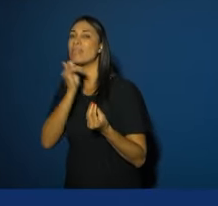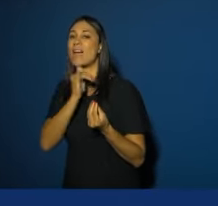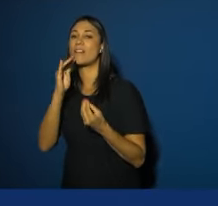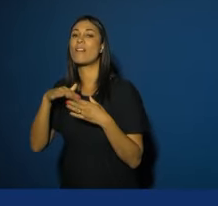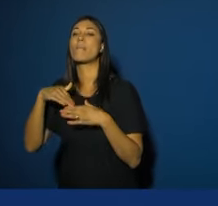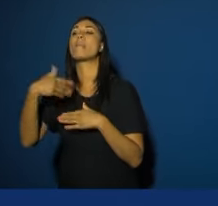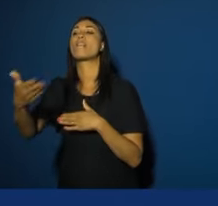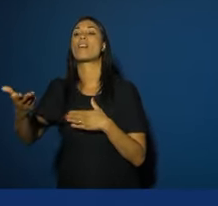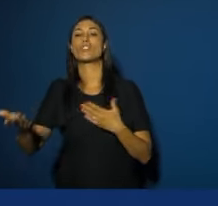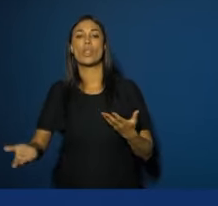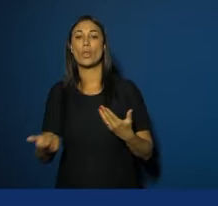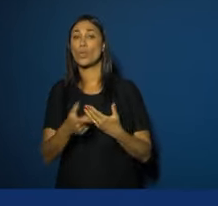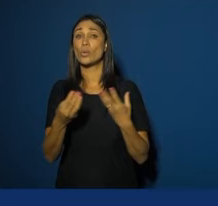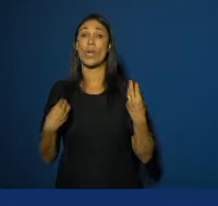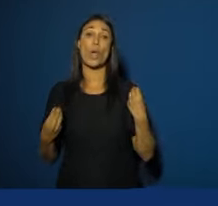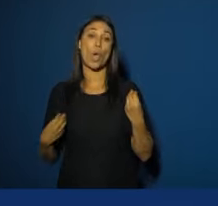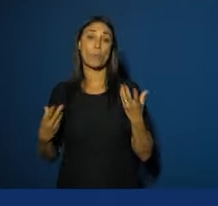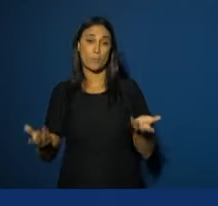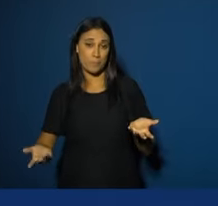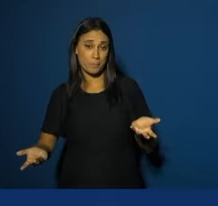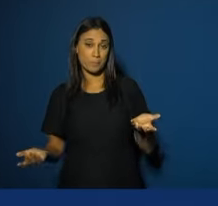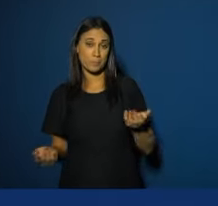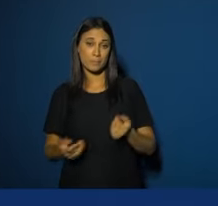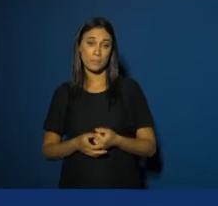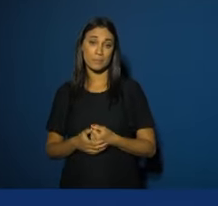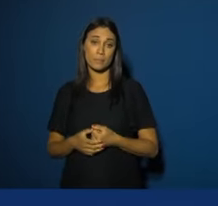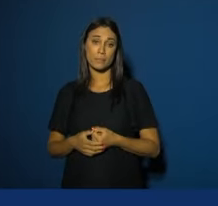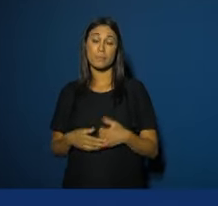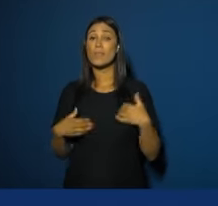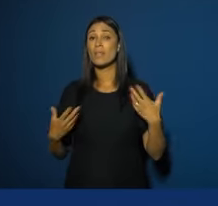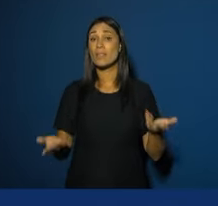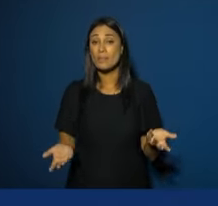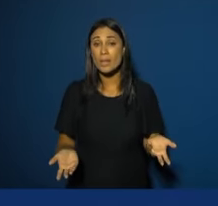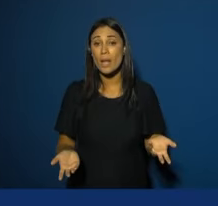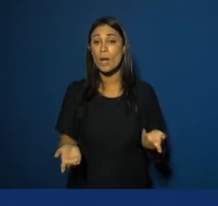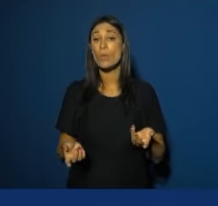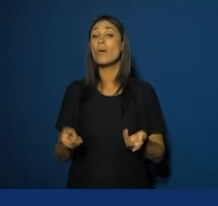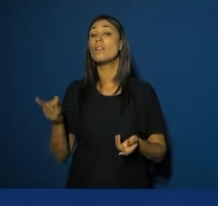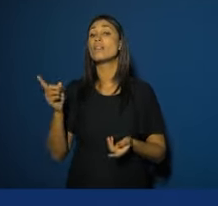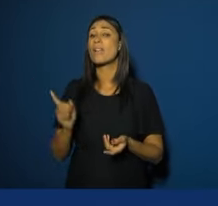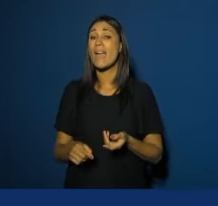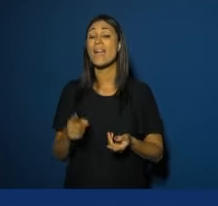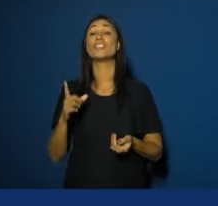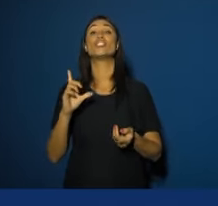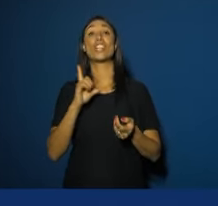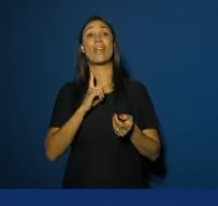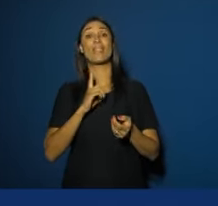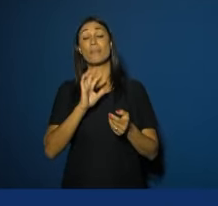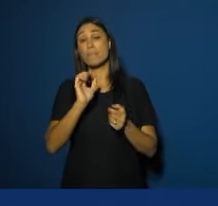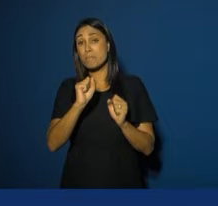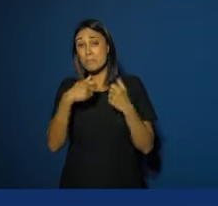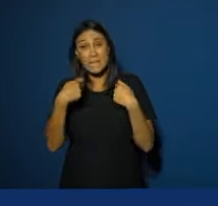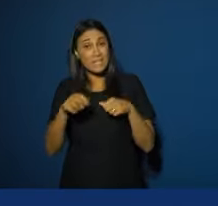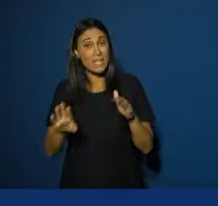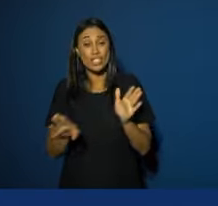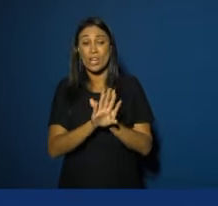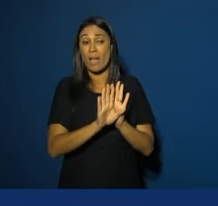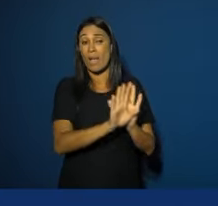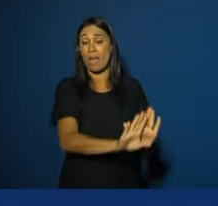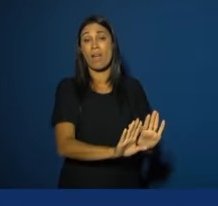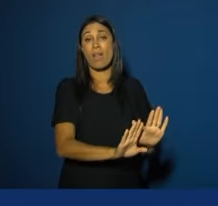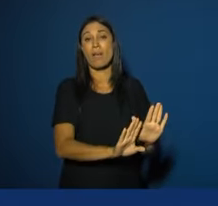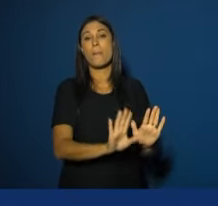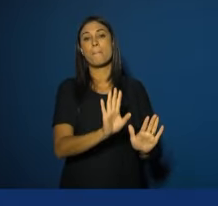aqui para nós tem como Tem como então assim eh a gente já a gente tem que chegar ali agora